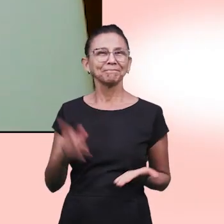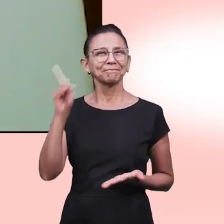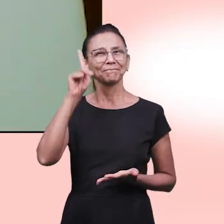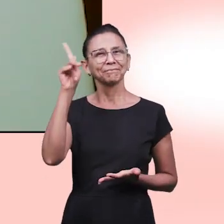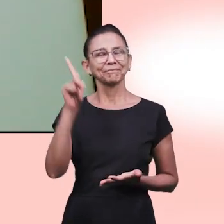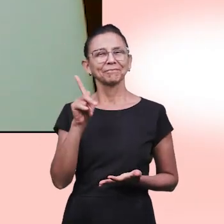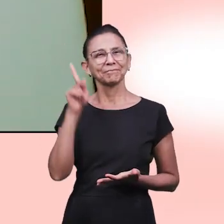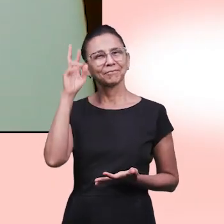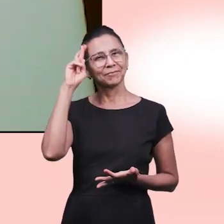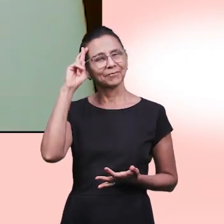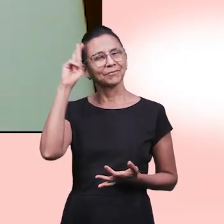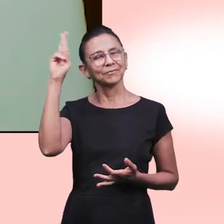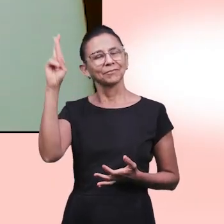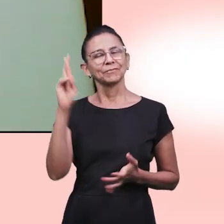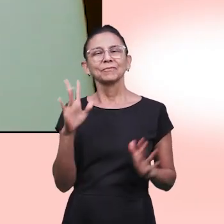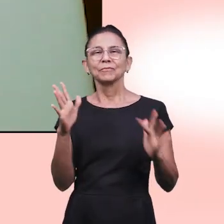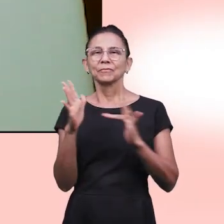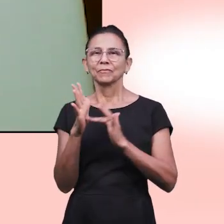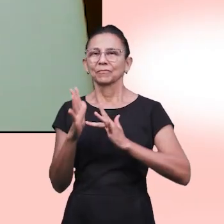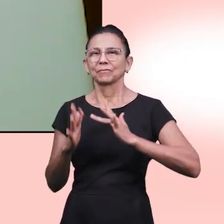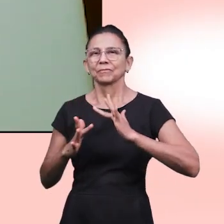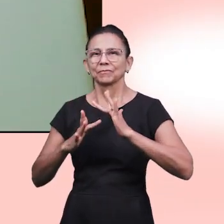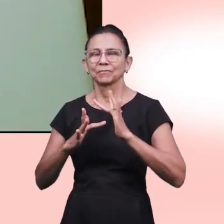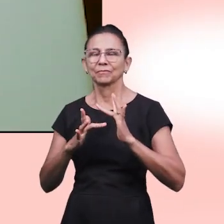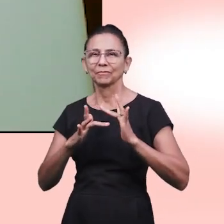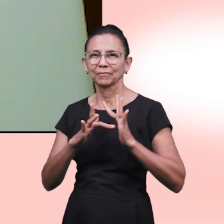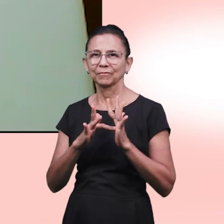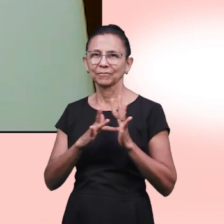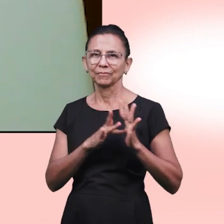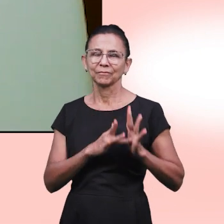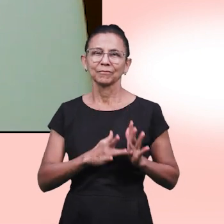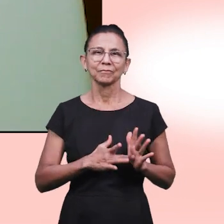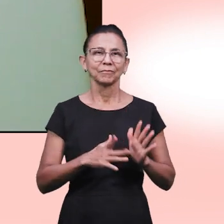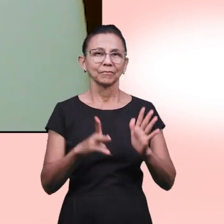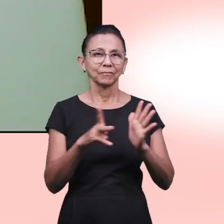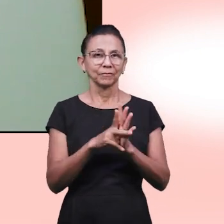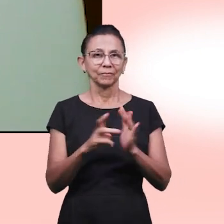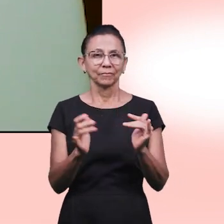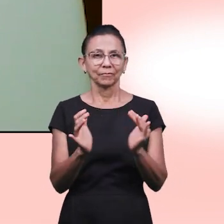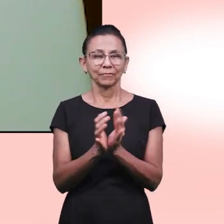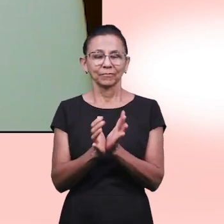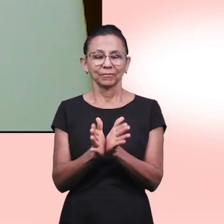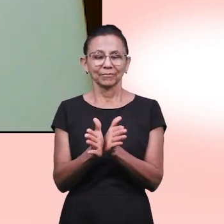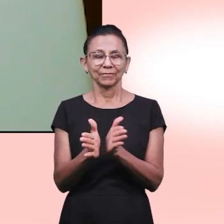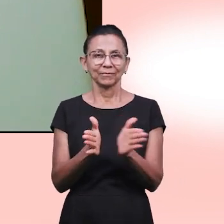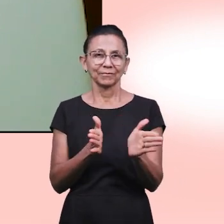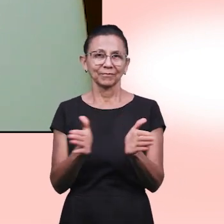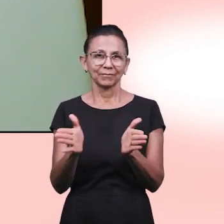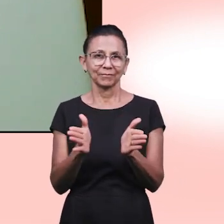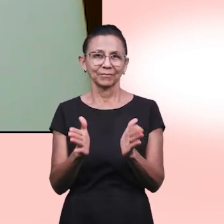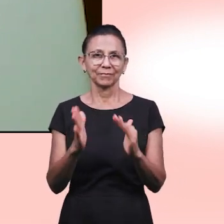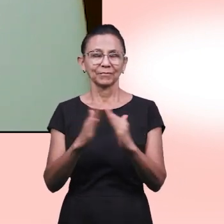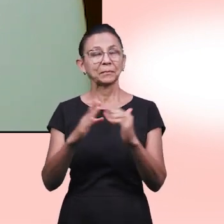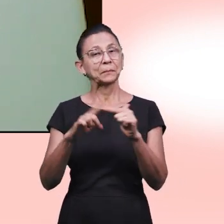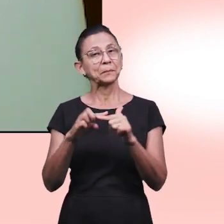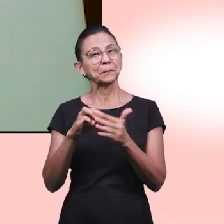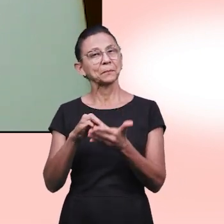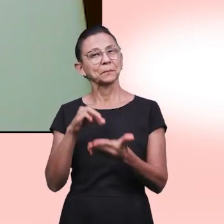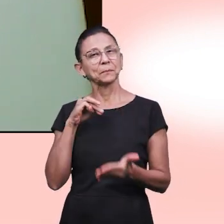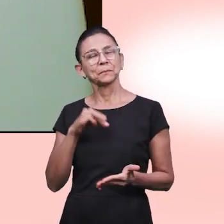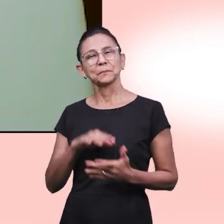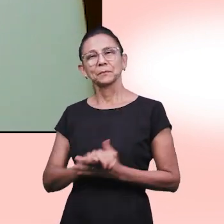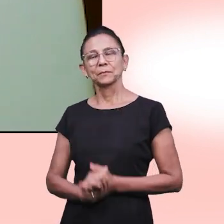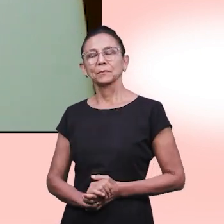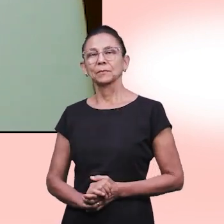Irmãos, a paz do Senhor. O meu nome é Daniele e, juntamente com outros irmãos, faço parte da equipe de acessibilidade da Igreja Cristã